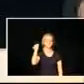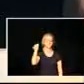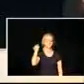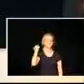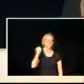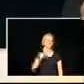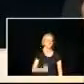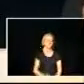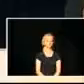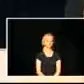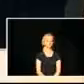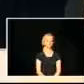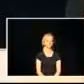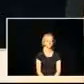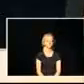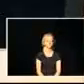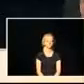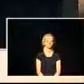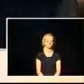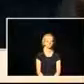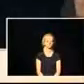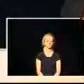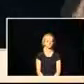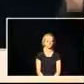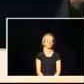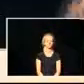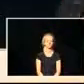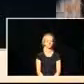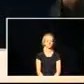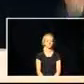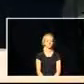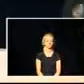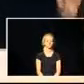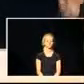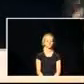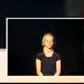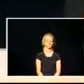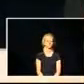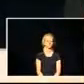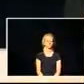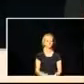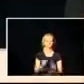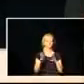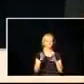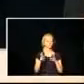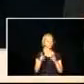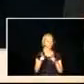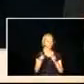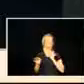aí eu deixei bem claro, todo projeto que chegar no legislativo,